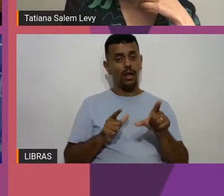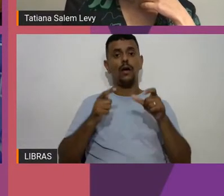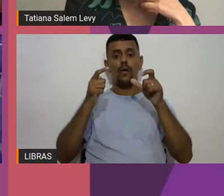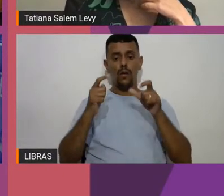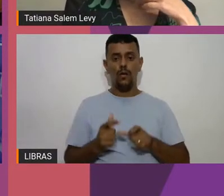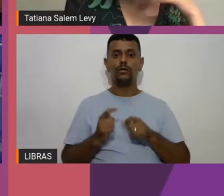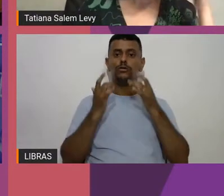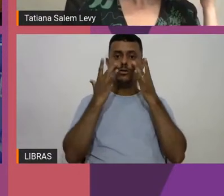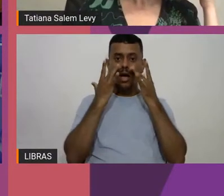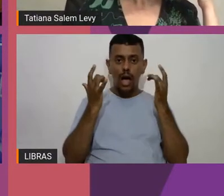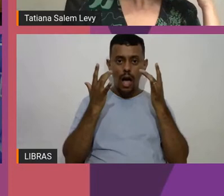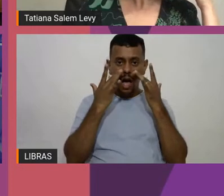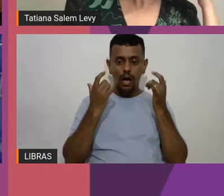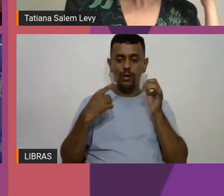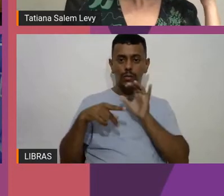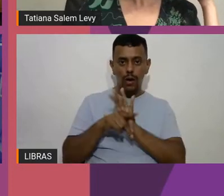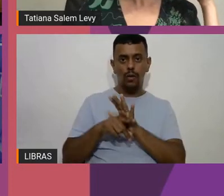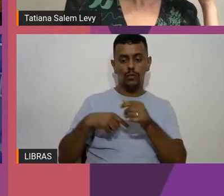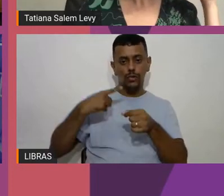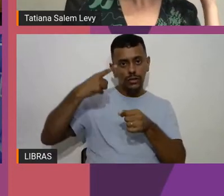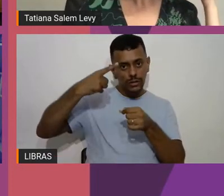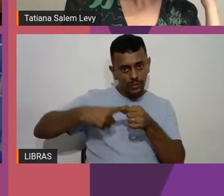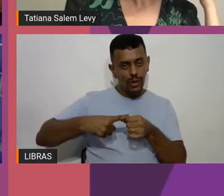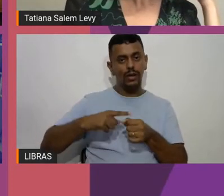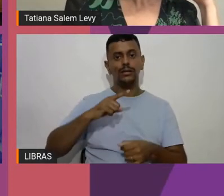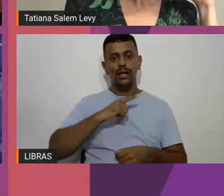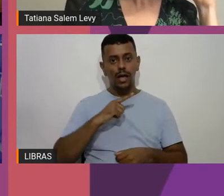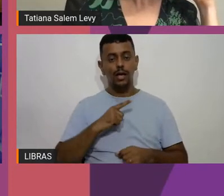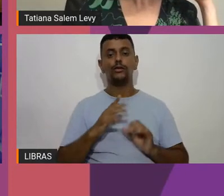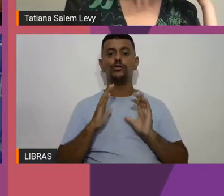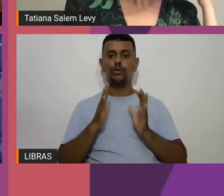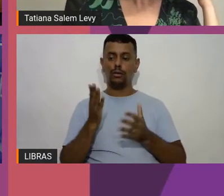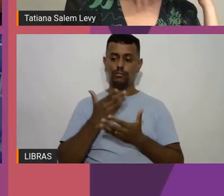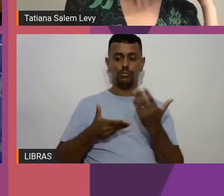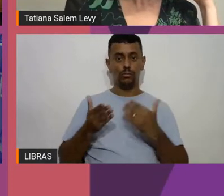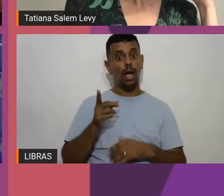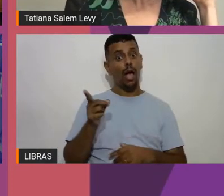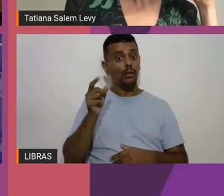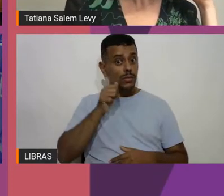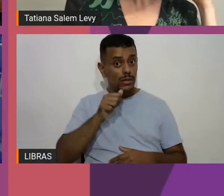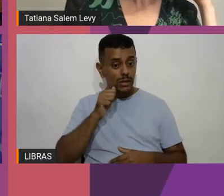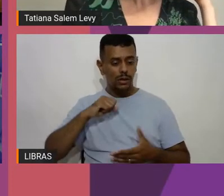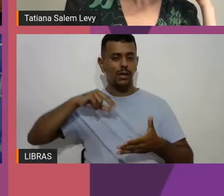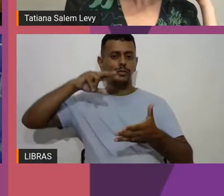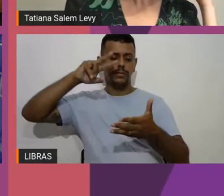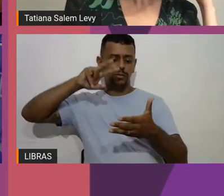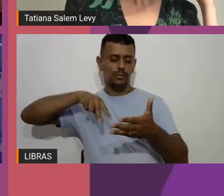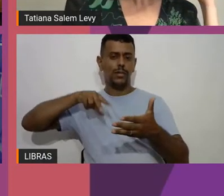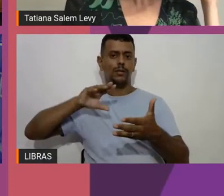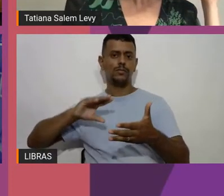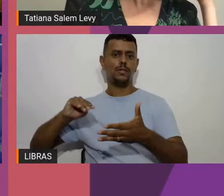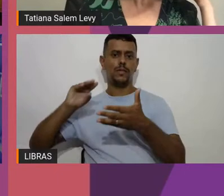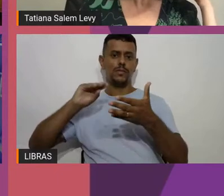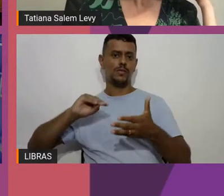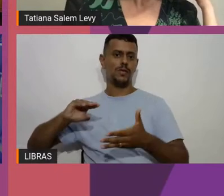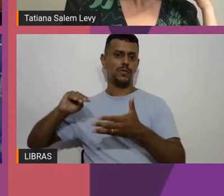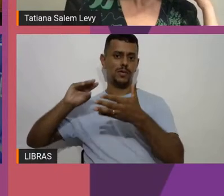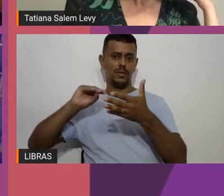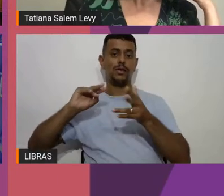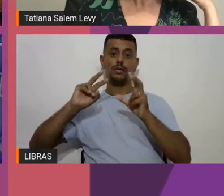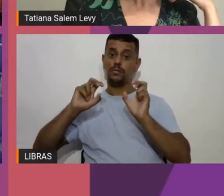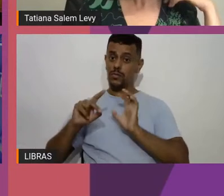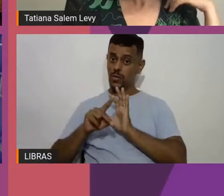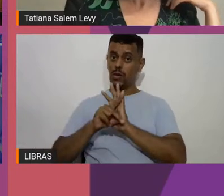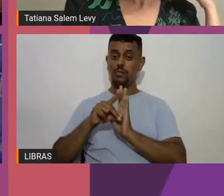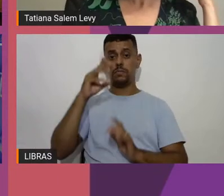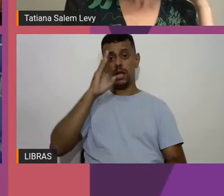ela tem um duas de harpa e voz elas vão fazer um recital recorda as elas só de compositores brasileiros